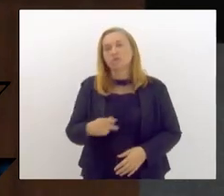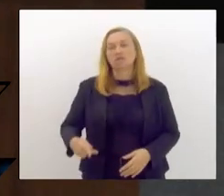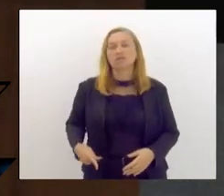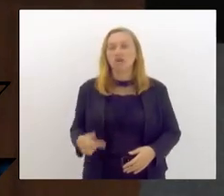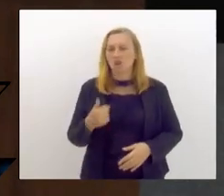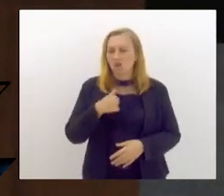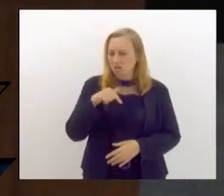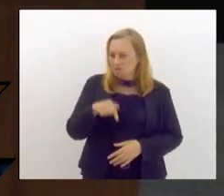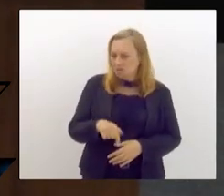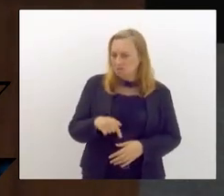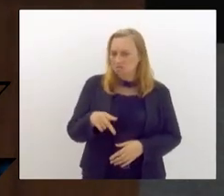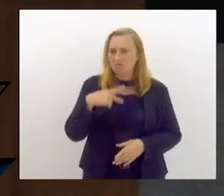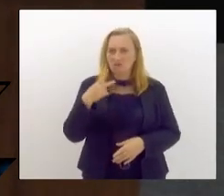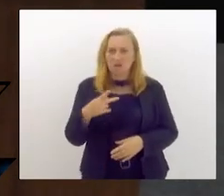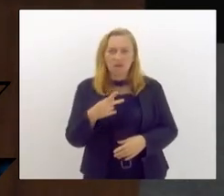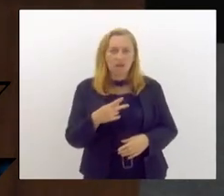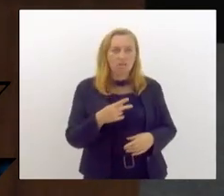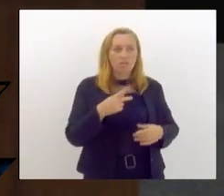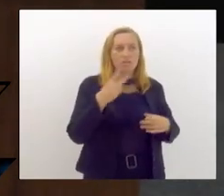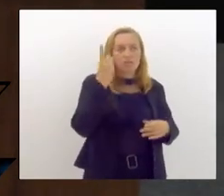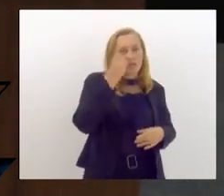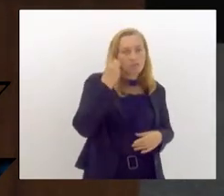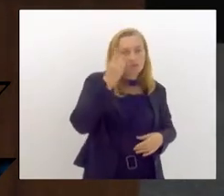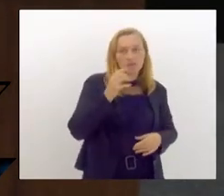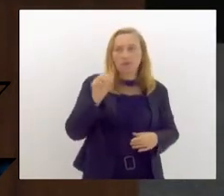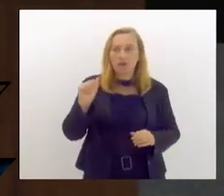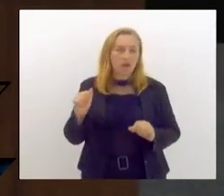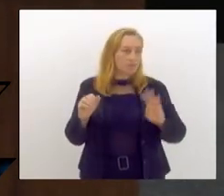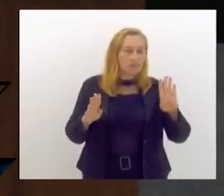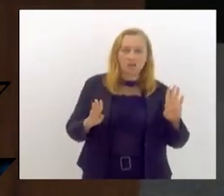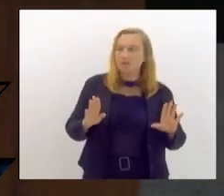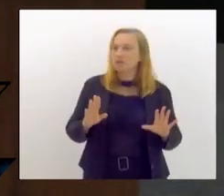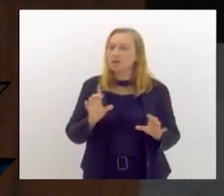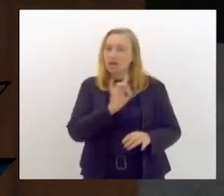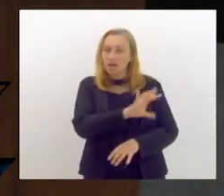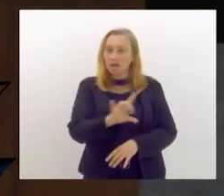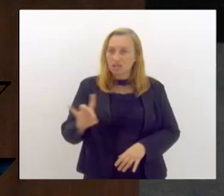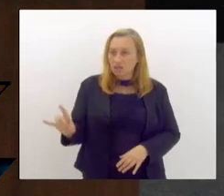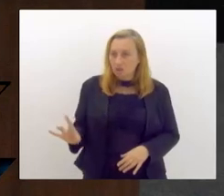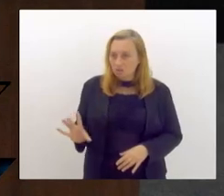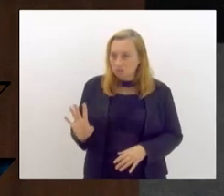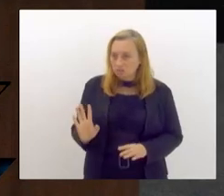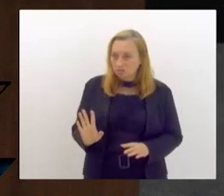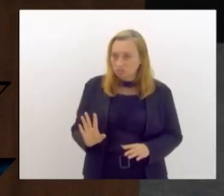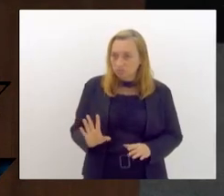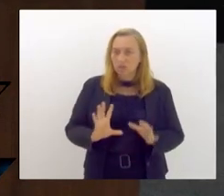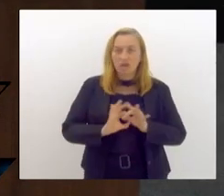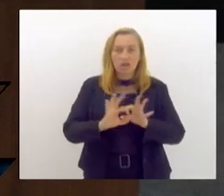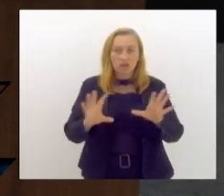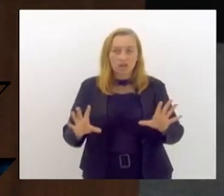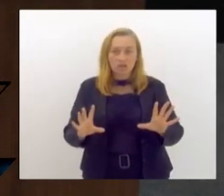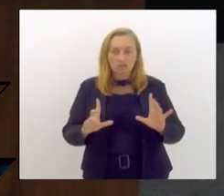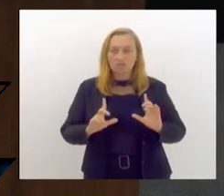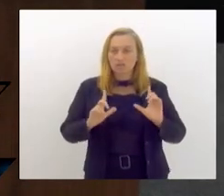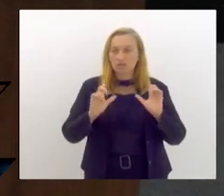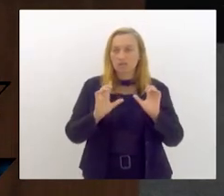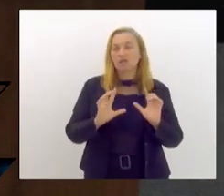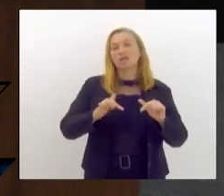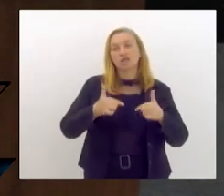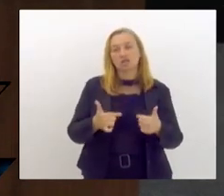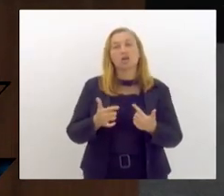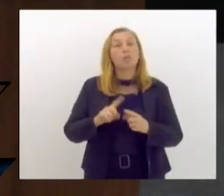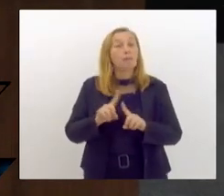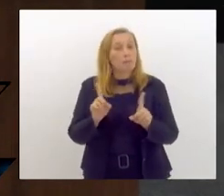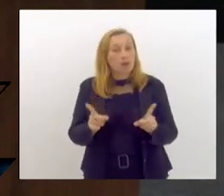estou aqui para questionar deputados ou deputadas. Por mim, cada um é dono aqui das suas atitudes,